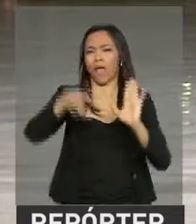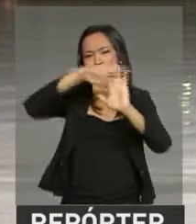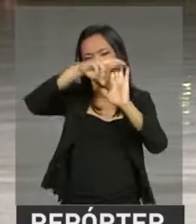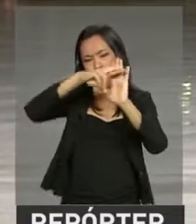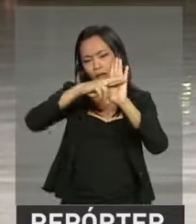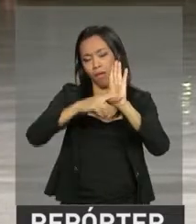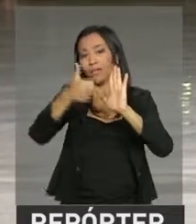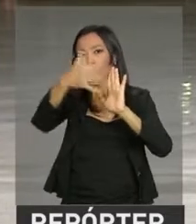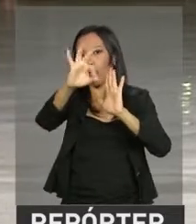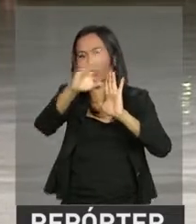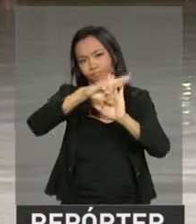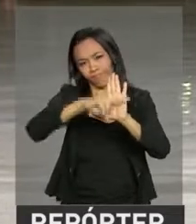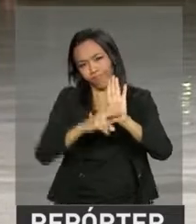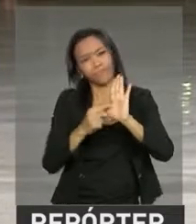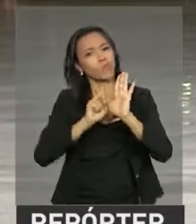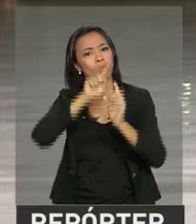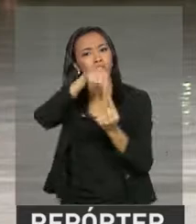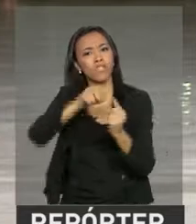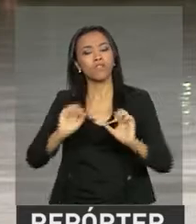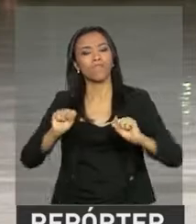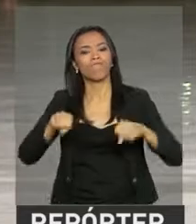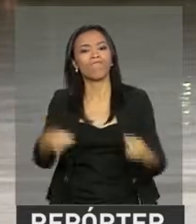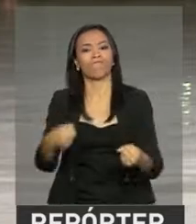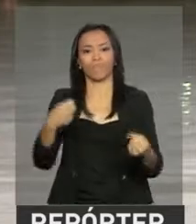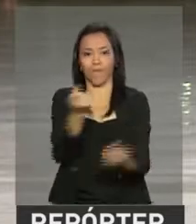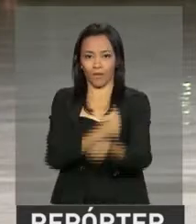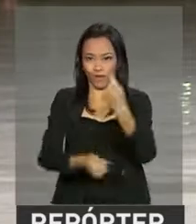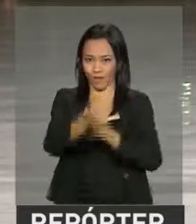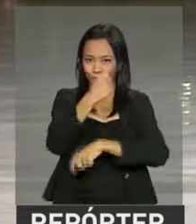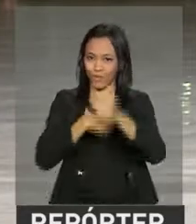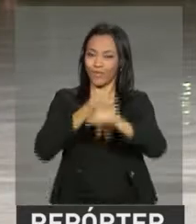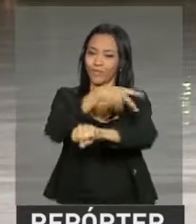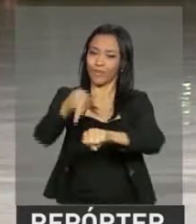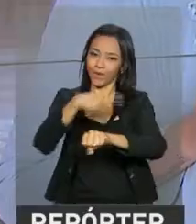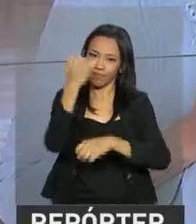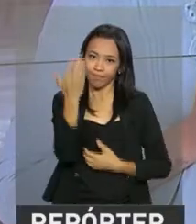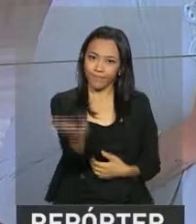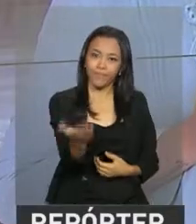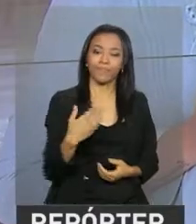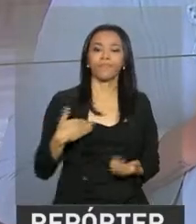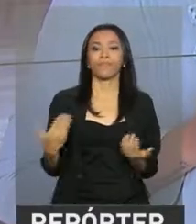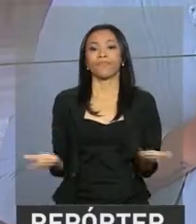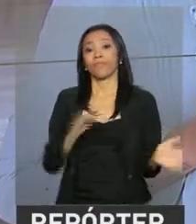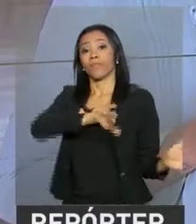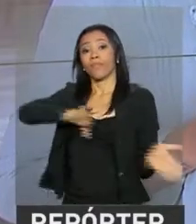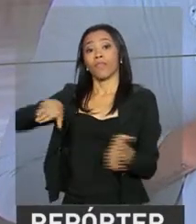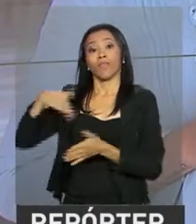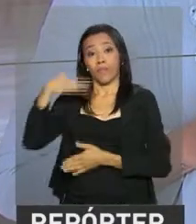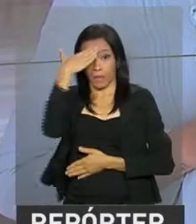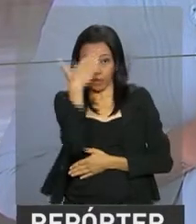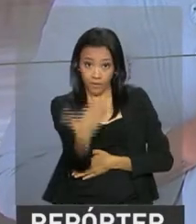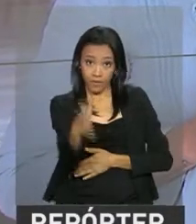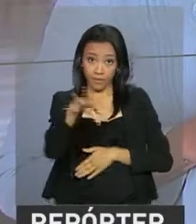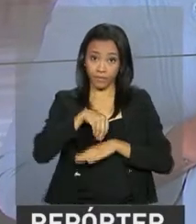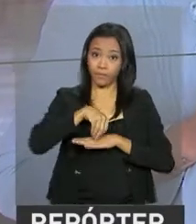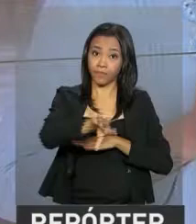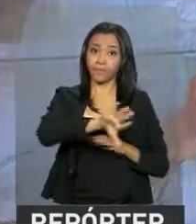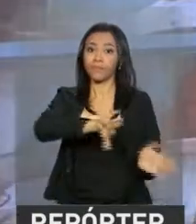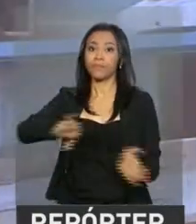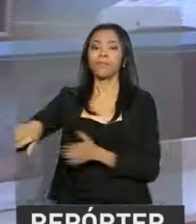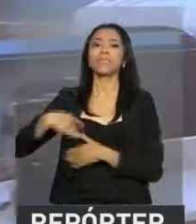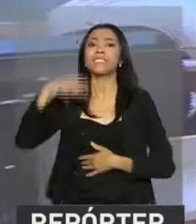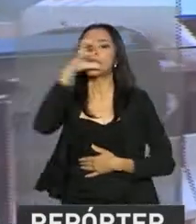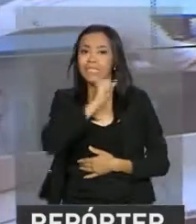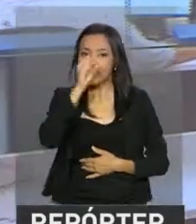medidas que vão ajudar o país a retomar o crescimento. Renata, é com você. Obrigada, Thaísa, pelas suas informações. E no sábado,